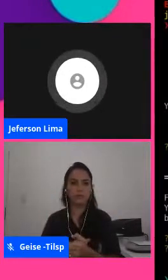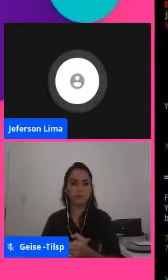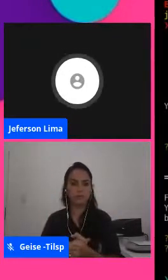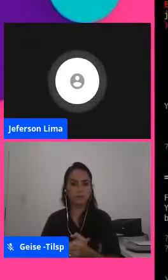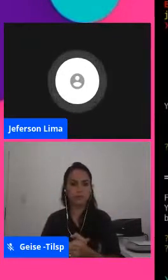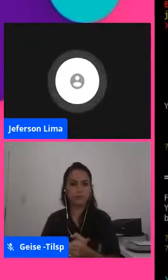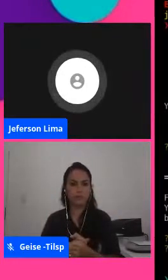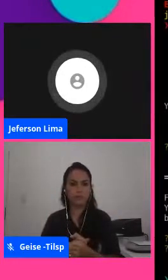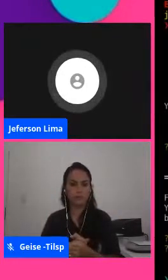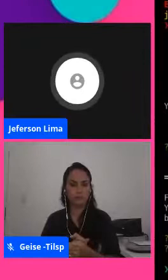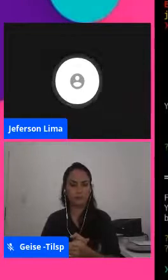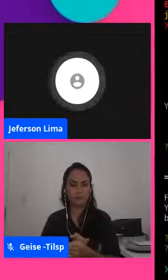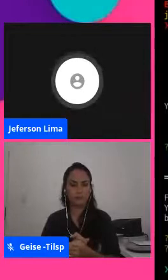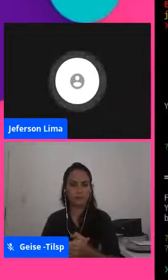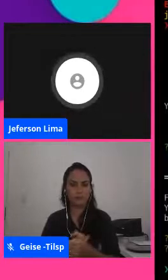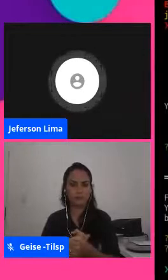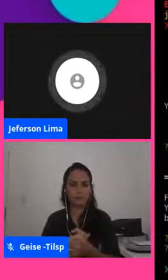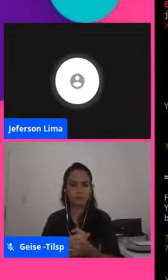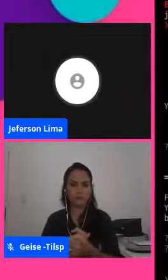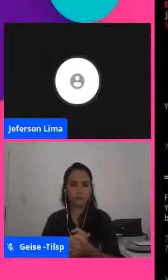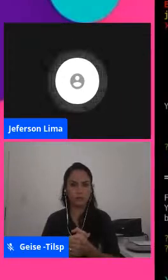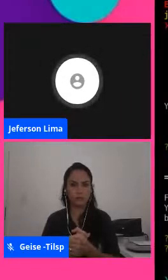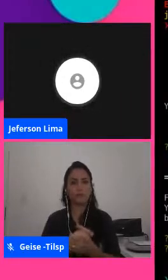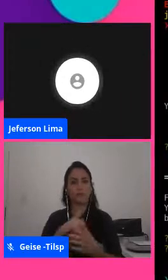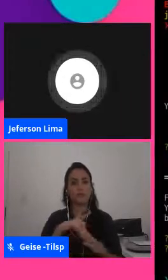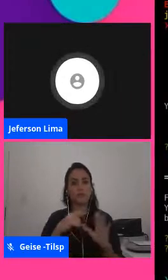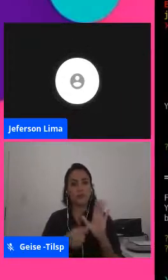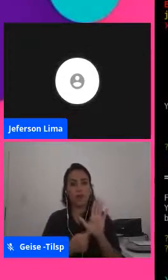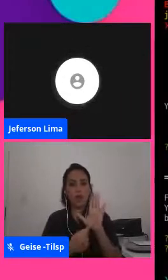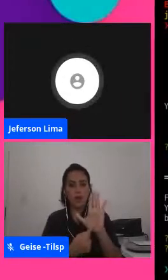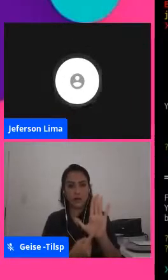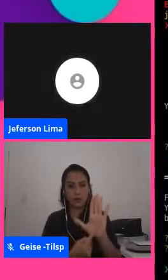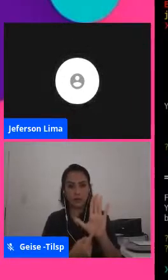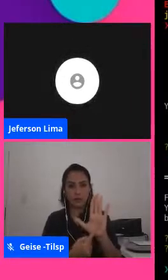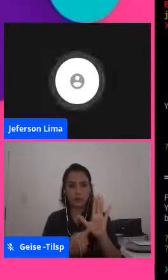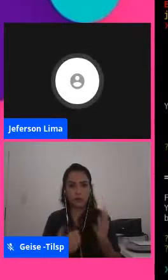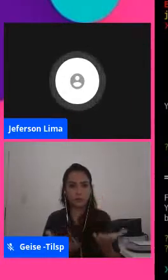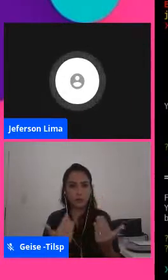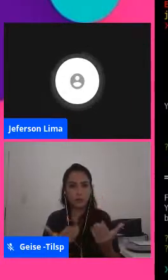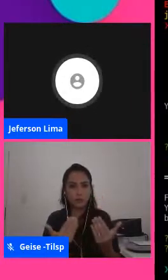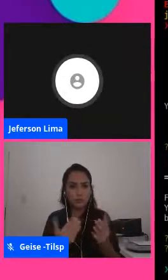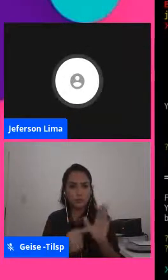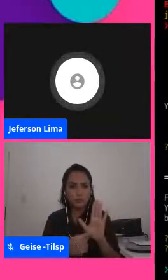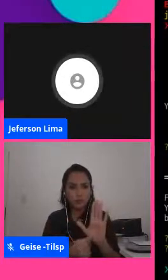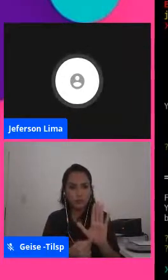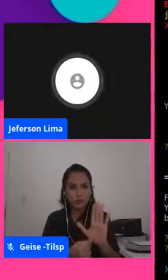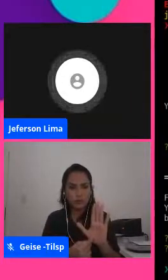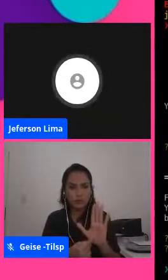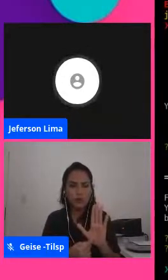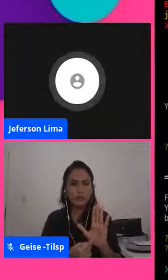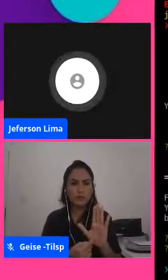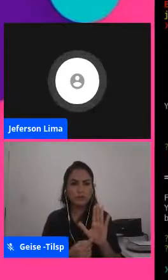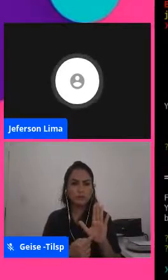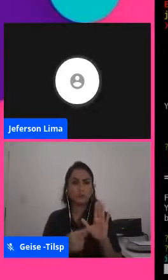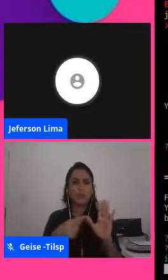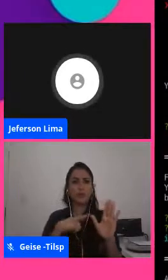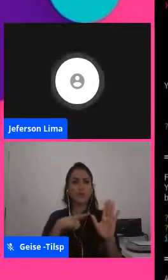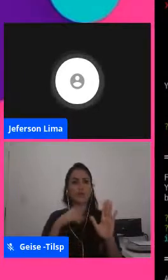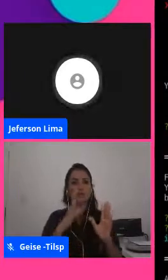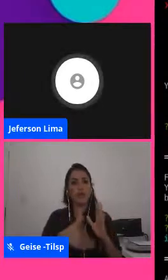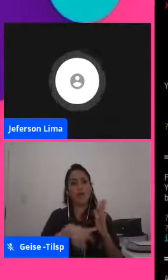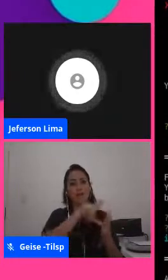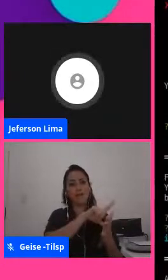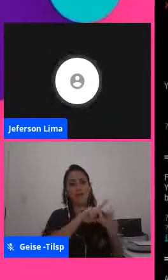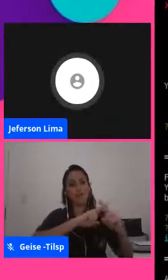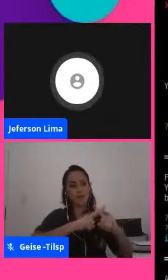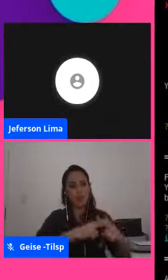Tem aqui, ó, do CPDE, a apresentação dev. Esse aqui foi aquele que a gente criou, não foi? Com vocês. E esse aqui é o da nossa apresentação, que eu já tinha deixado configurado lá com minha conta de